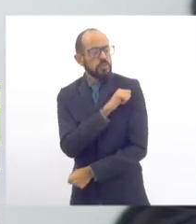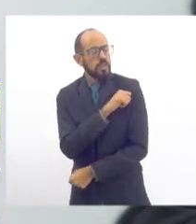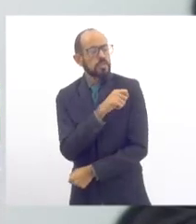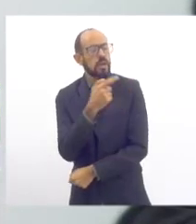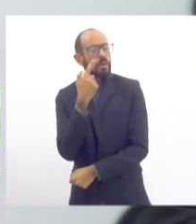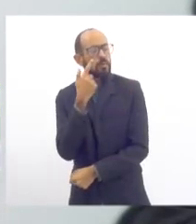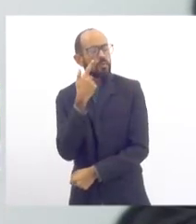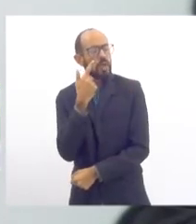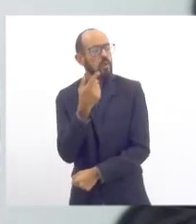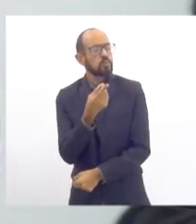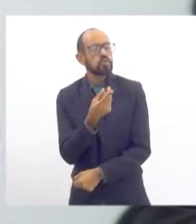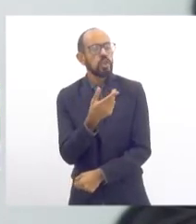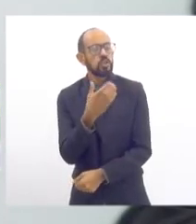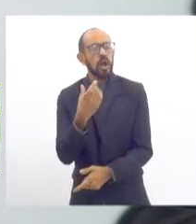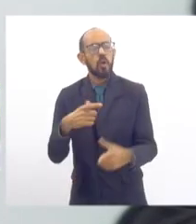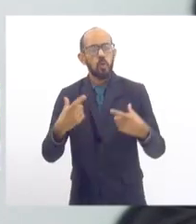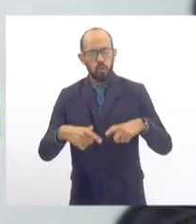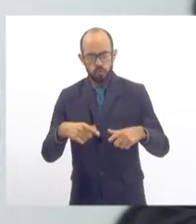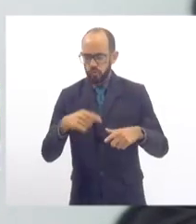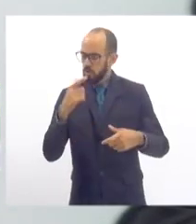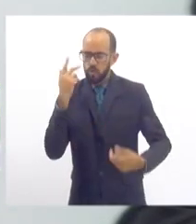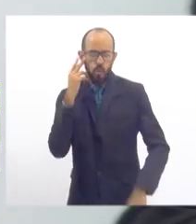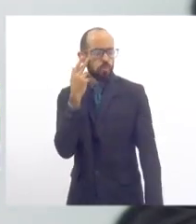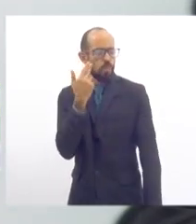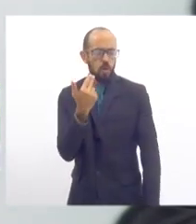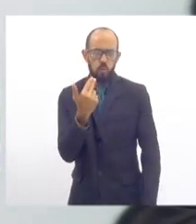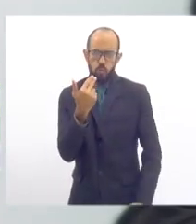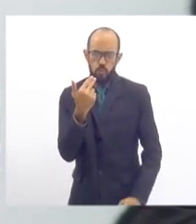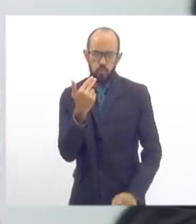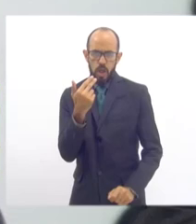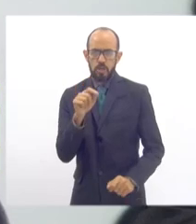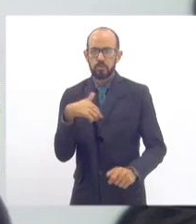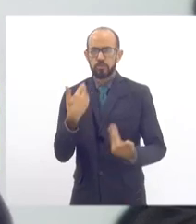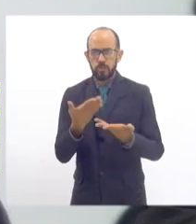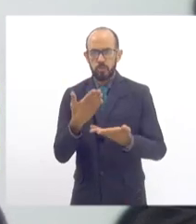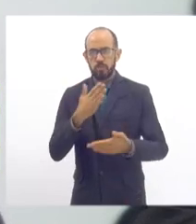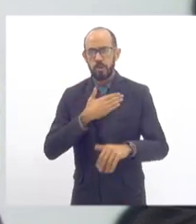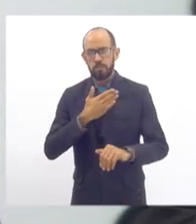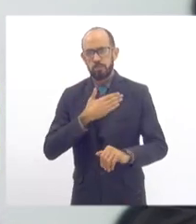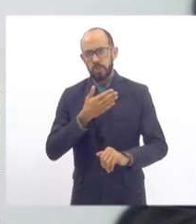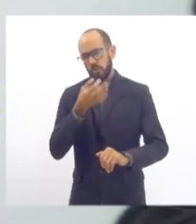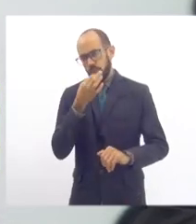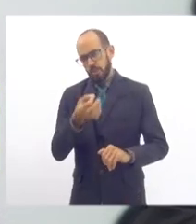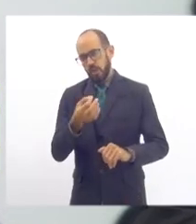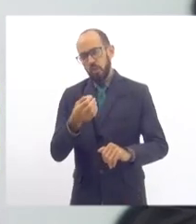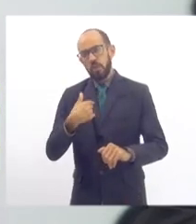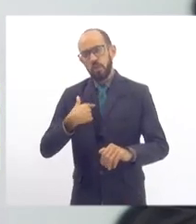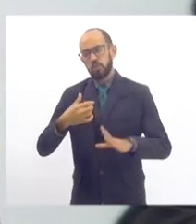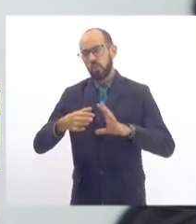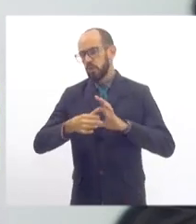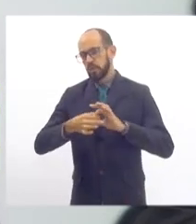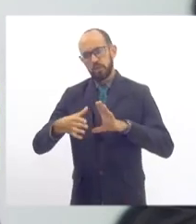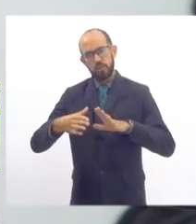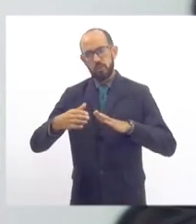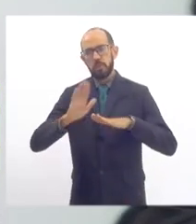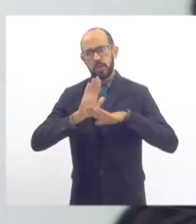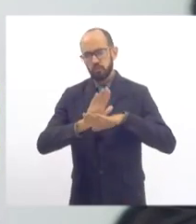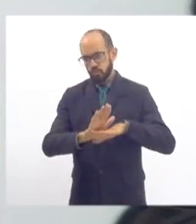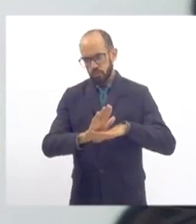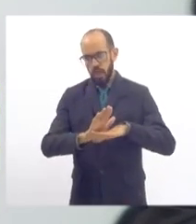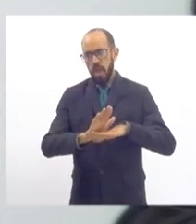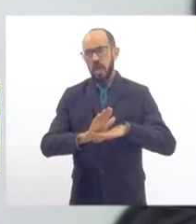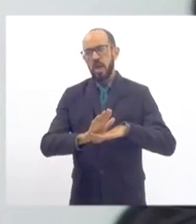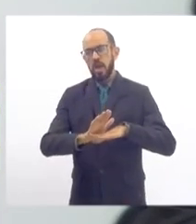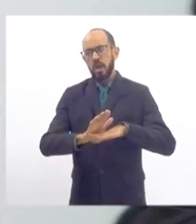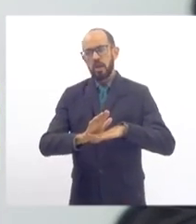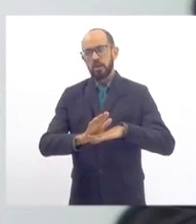dinheiro e fiscalizar. É normal e legítimo isso. Então, gente, no que cabe a mim, estou aqui à disposição para poder tentar ajudar, contribuir e a gente chegar